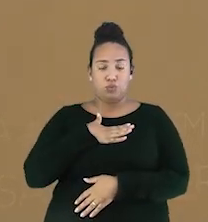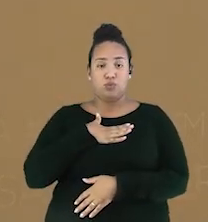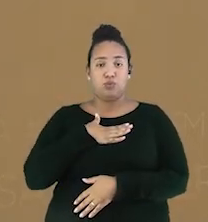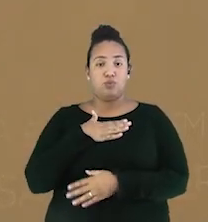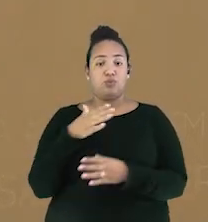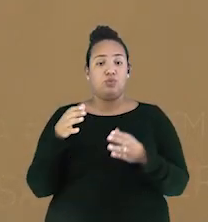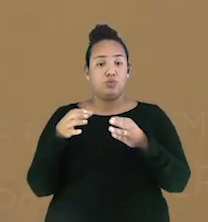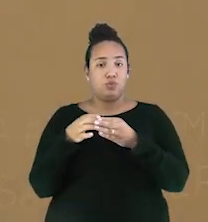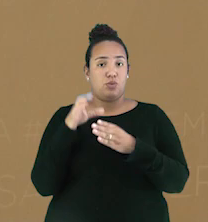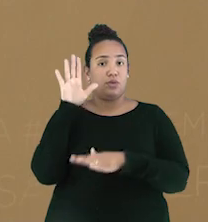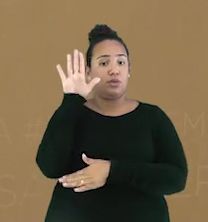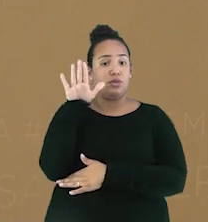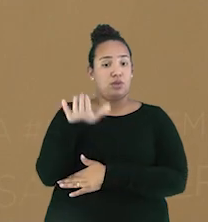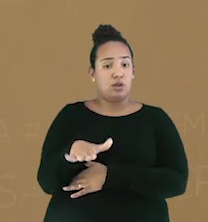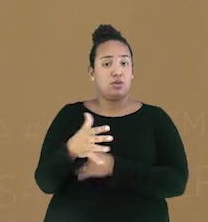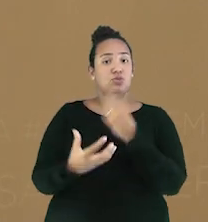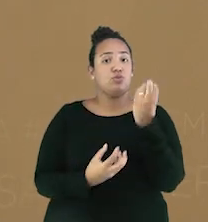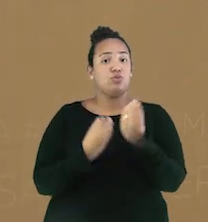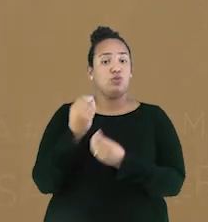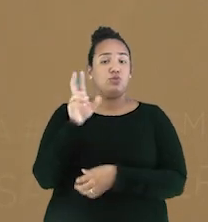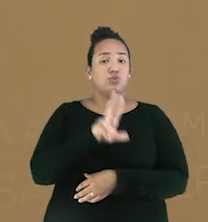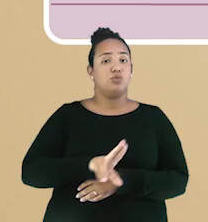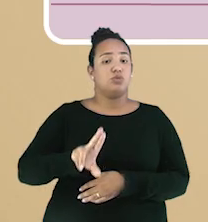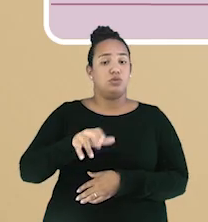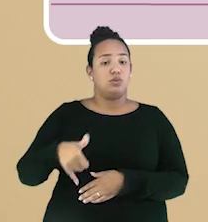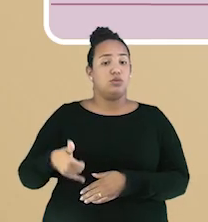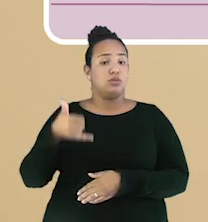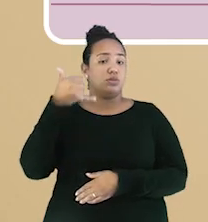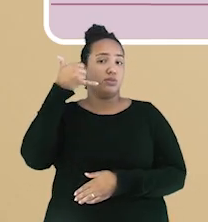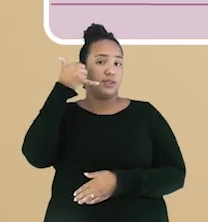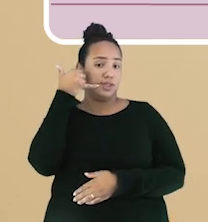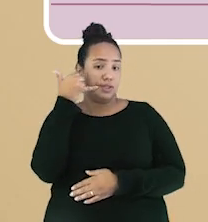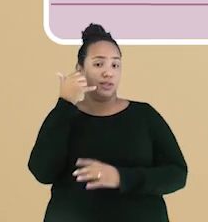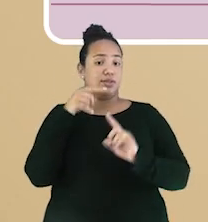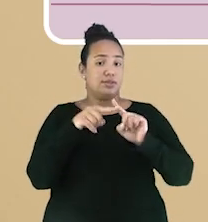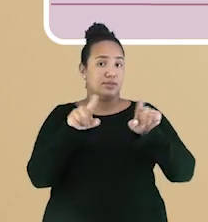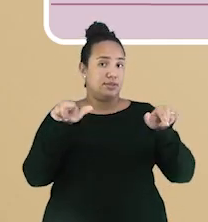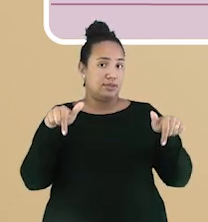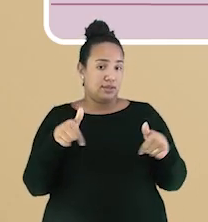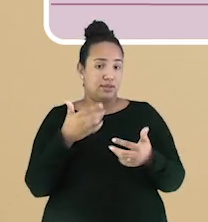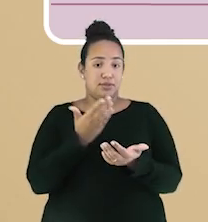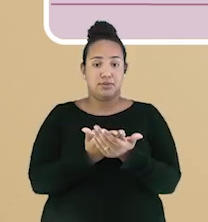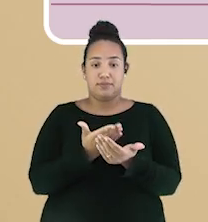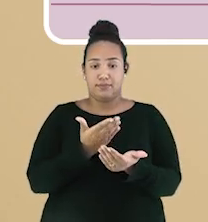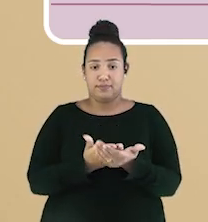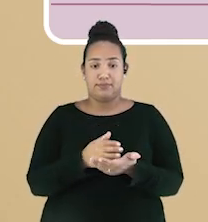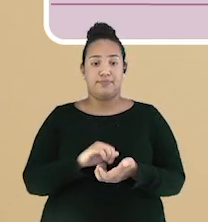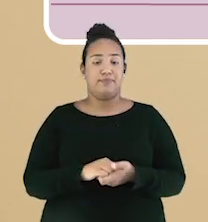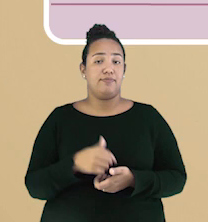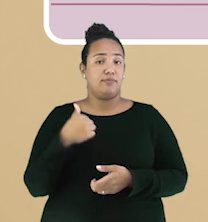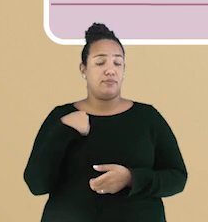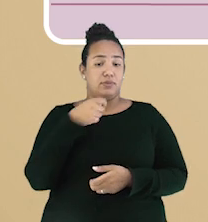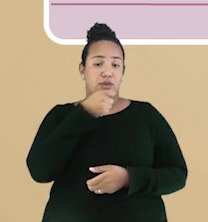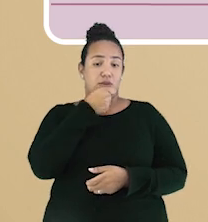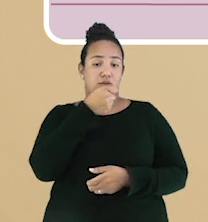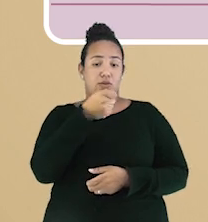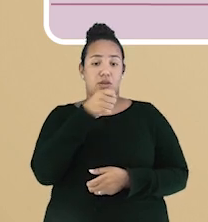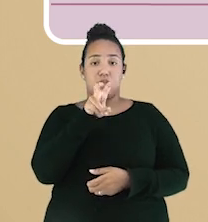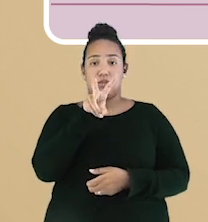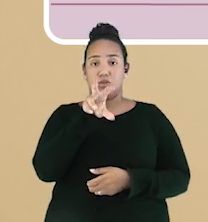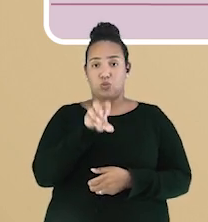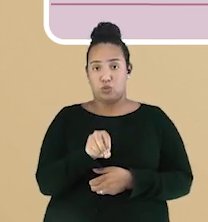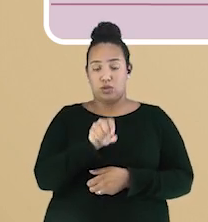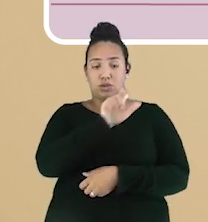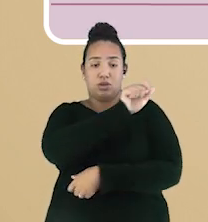vespertino sobre o uso do celular em aula. Entrevistei 50 alunos de 2 turmas do